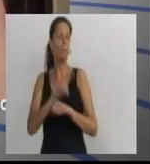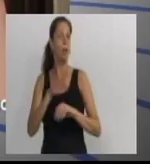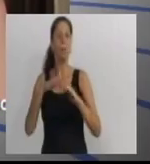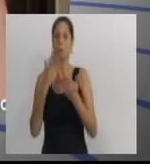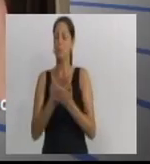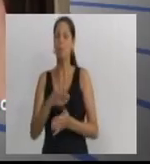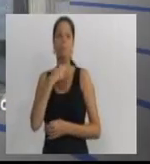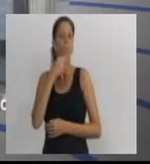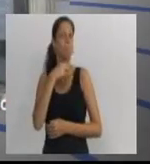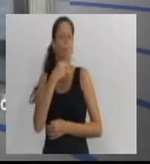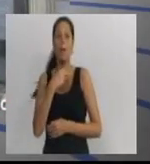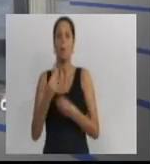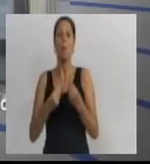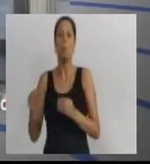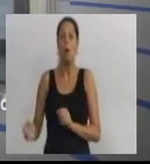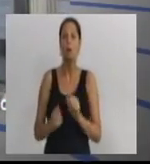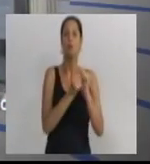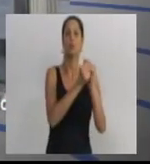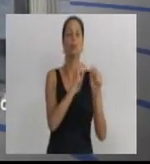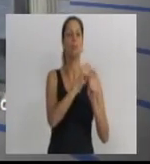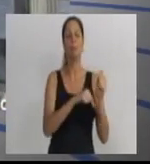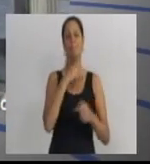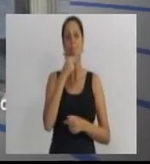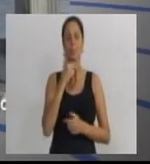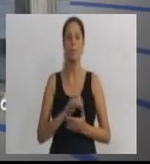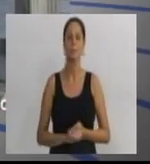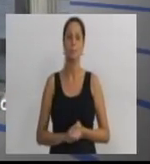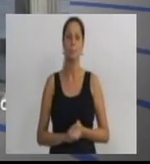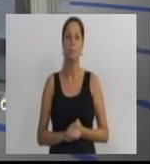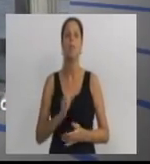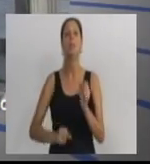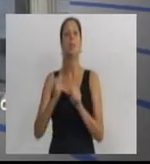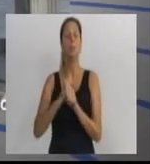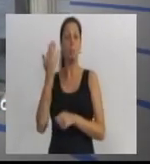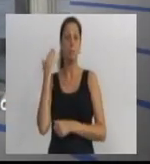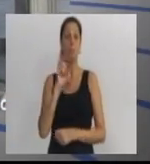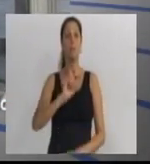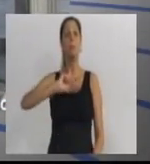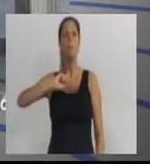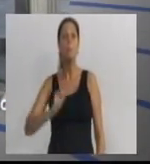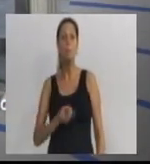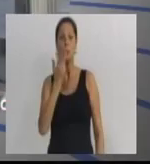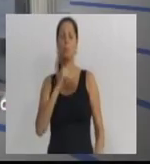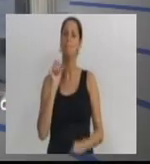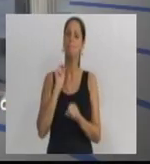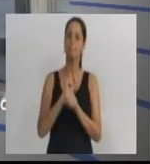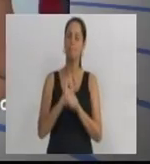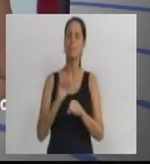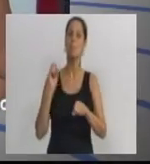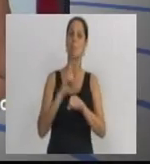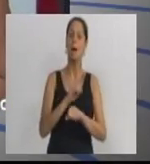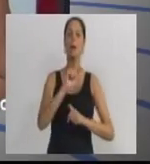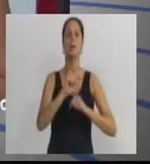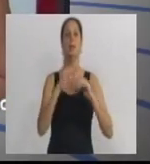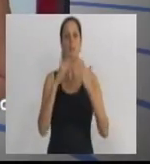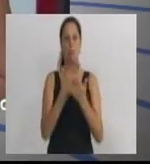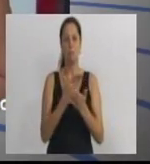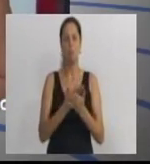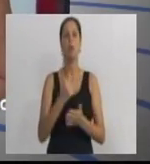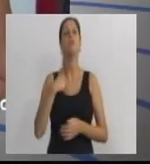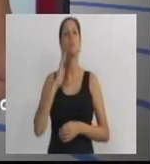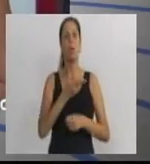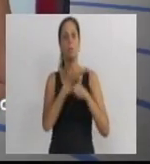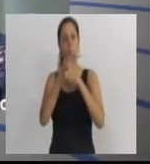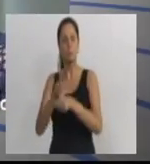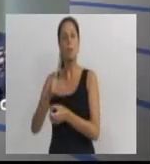ela para trabalhar. No fim do ano passado, 5 mil crianças de 0 a 3 anos esperavam por uma vaga na creche. A gente procurou a